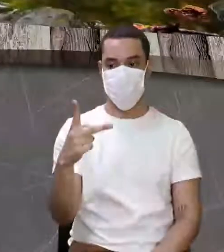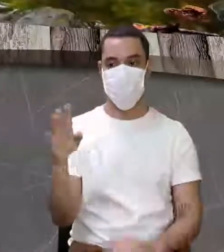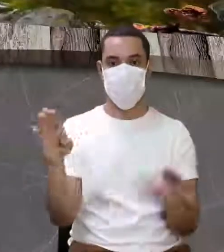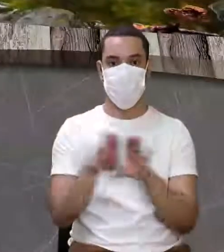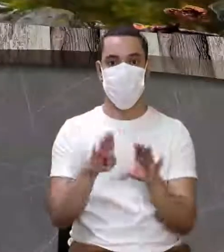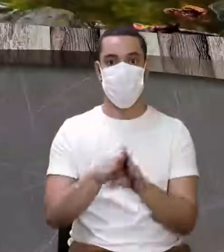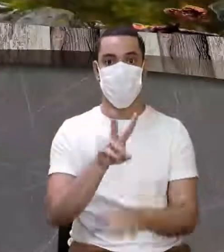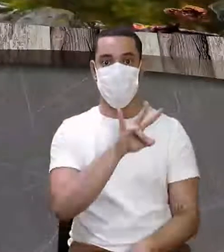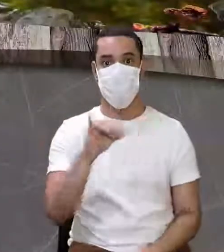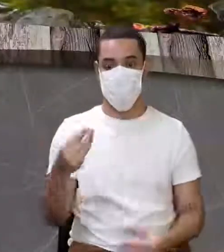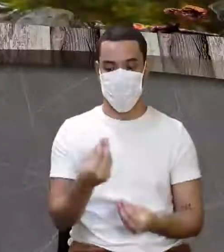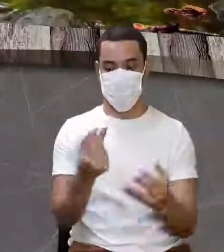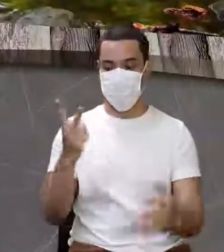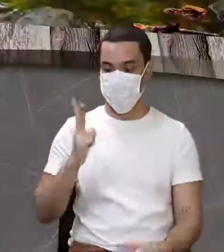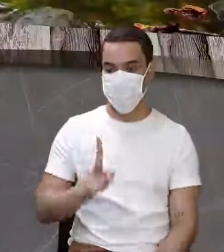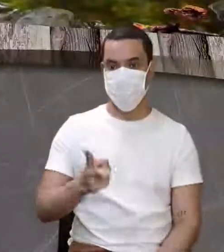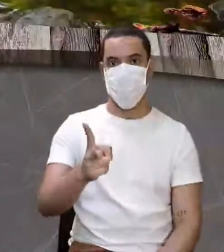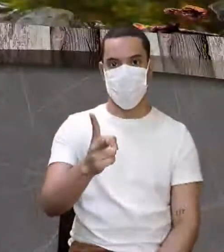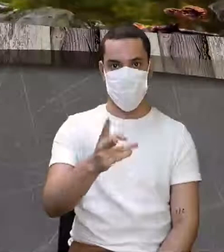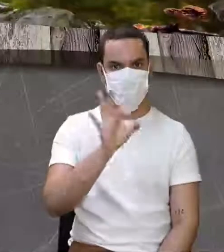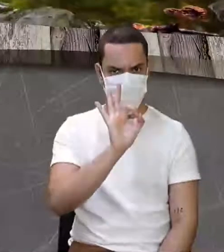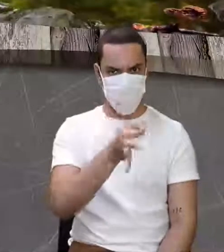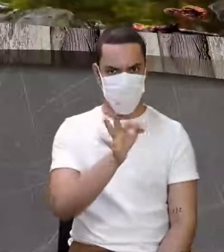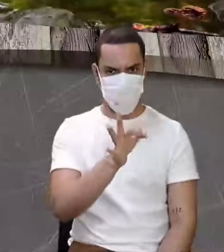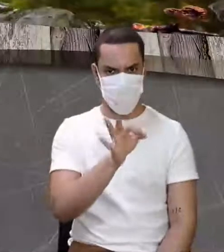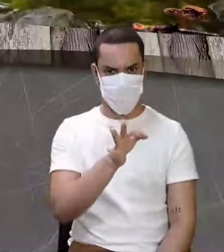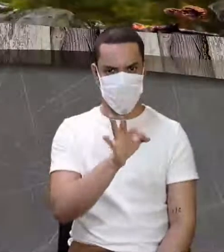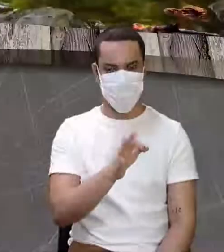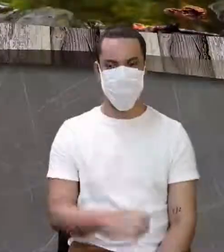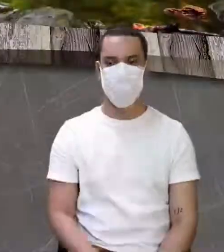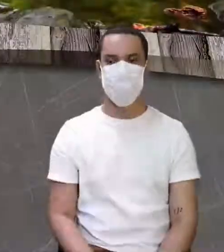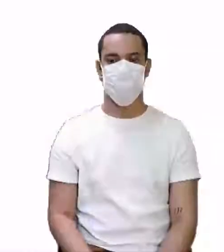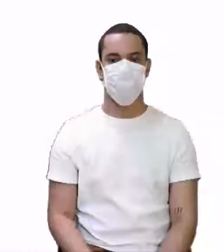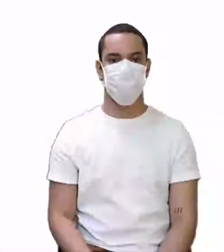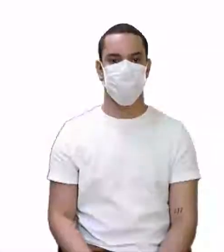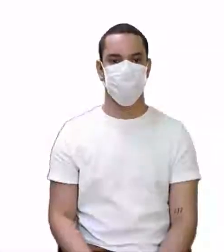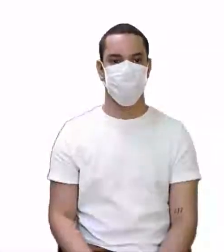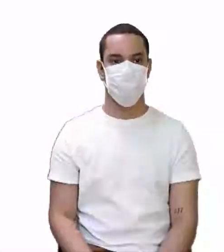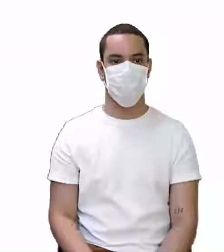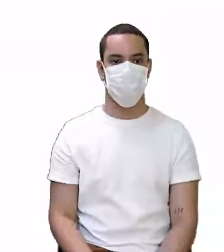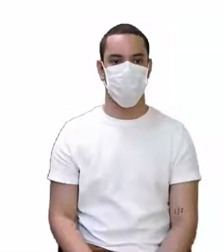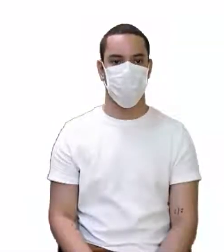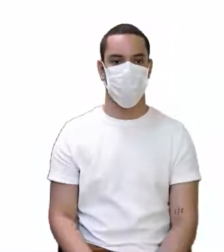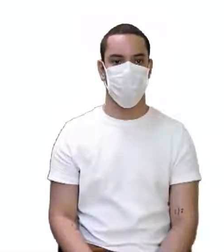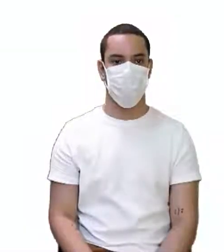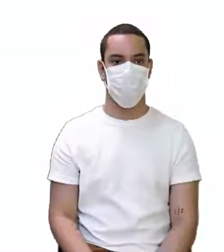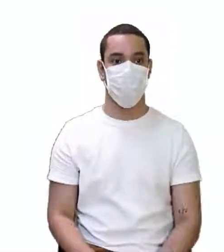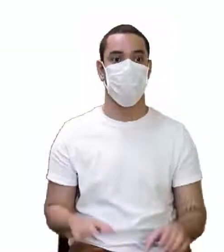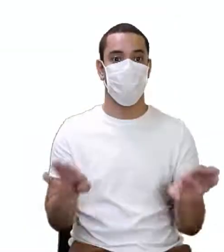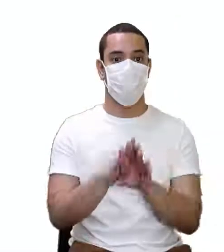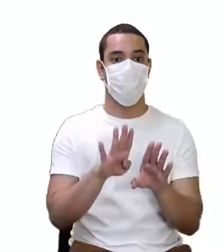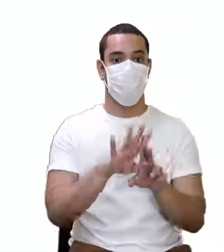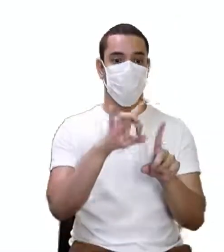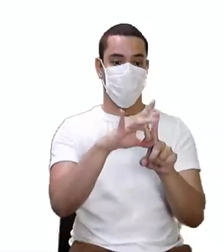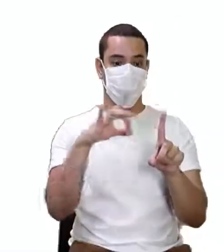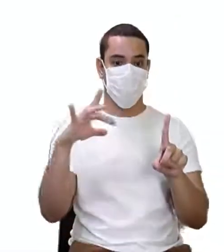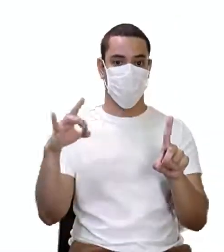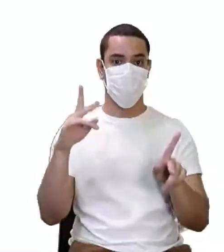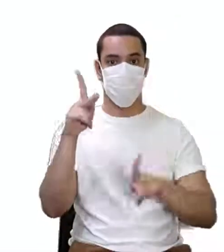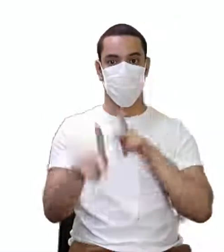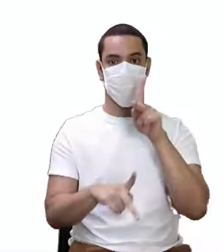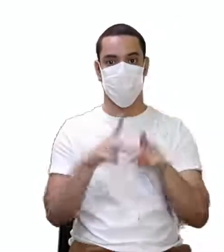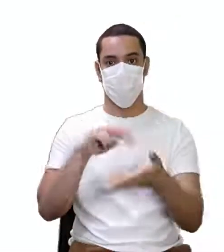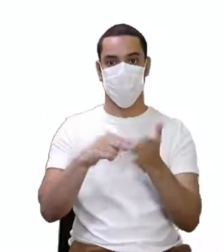dar continuidade, tá certo? Vamos mais? Olha lá. O isolamento entre populações